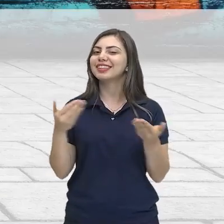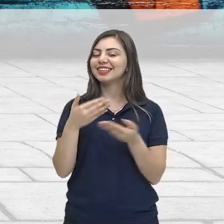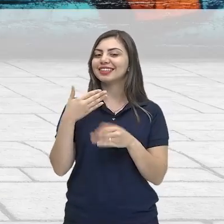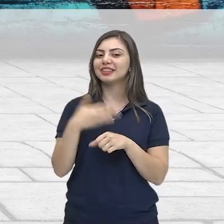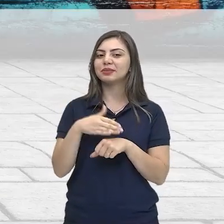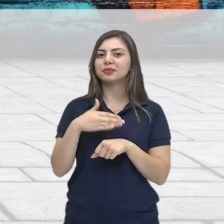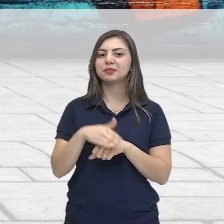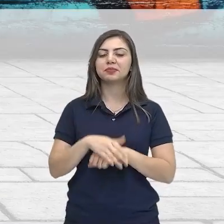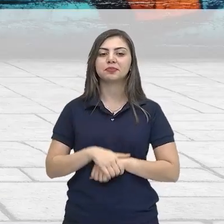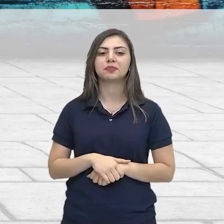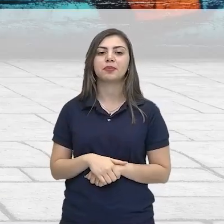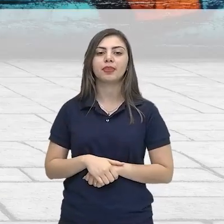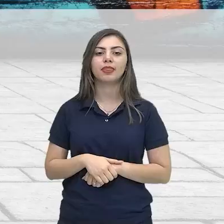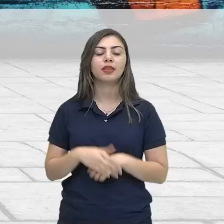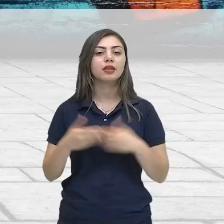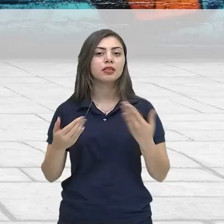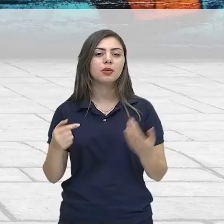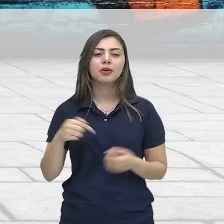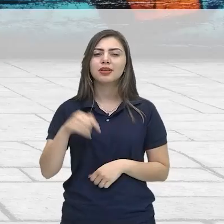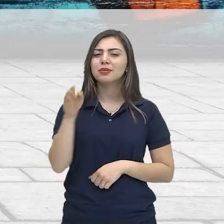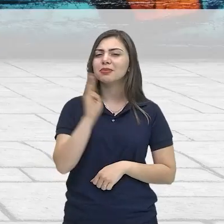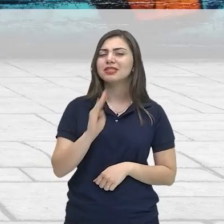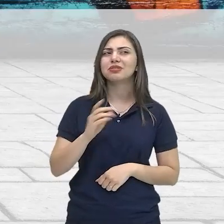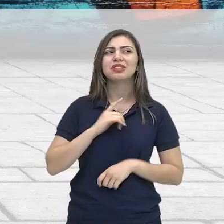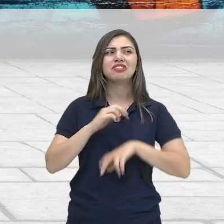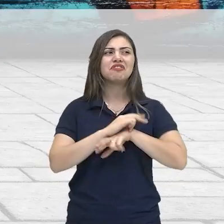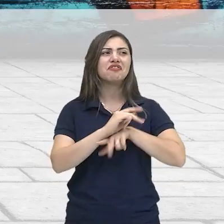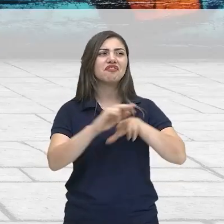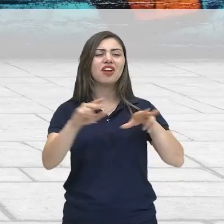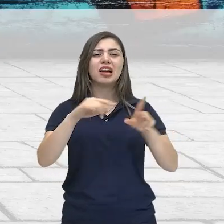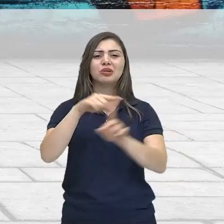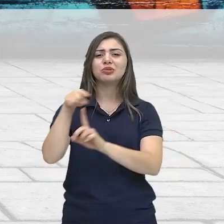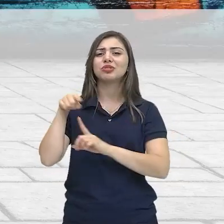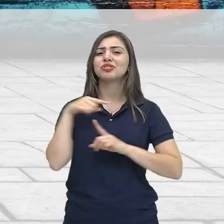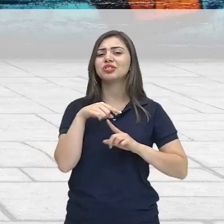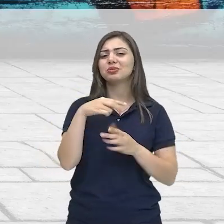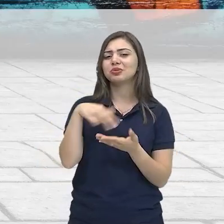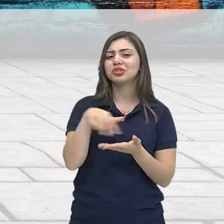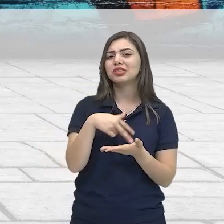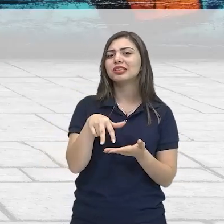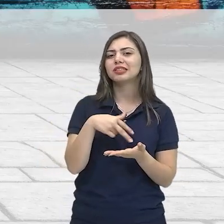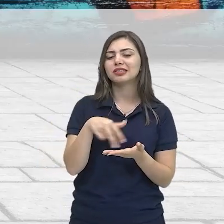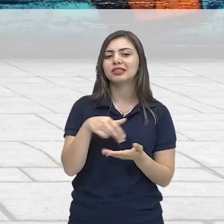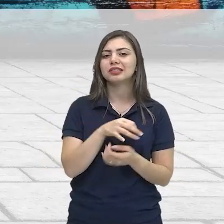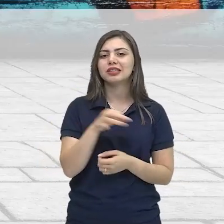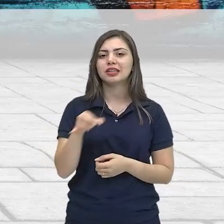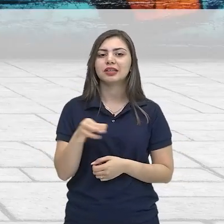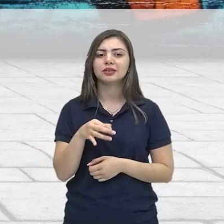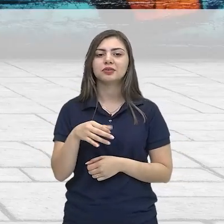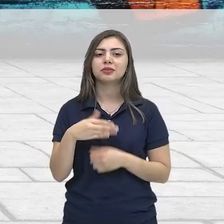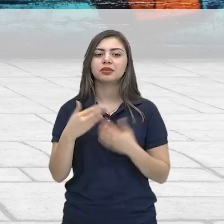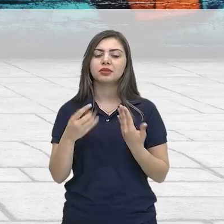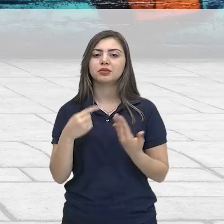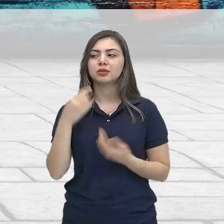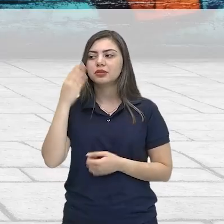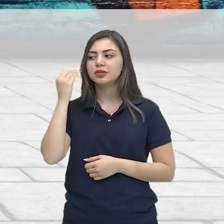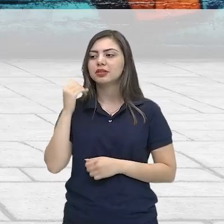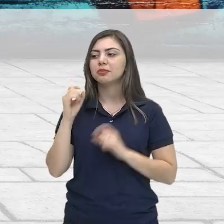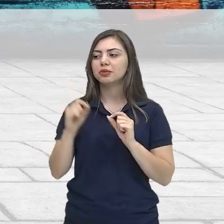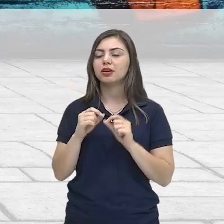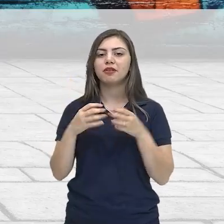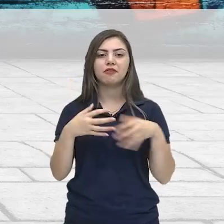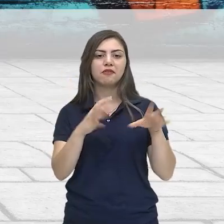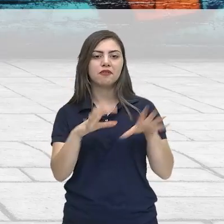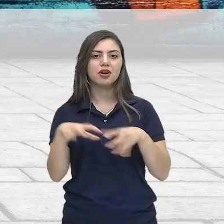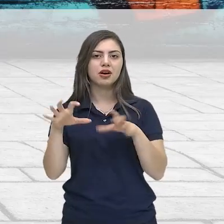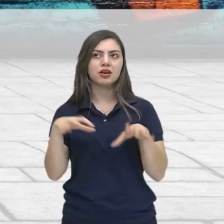Brasil existem várias formas de dançar o passinho do funk. Funk não é mais a música dos Estados Unidos, é música